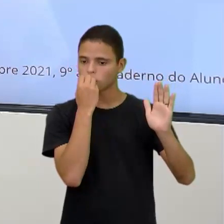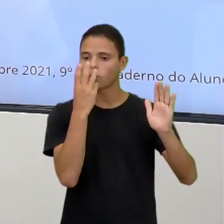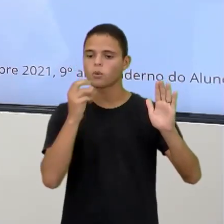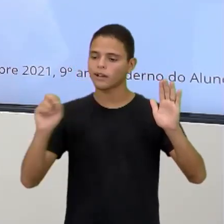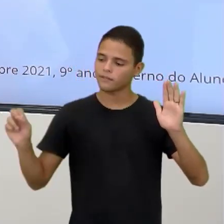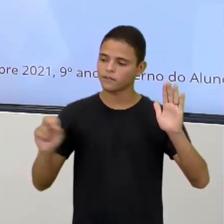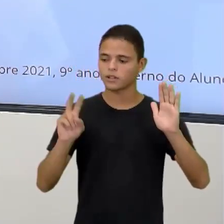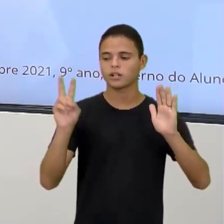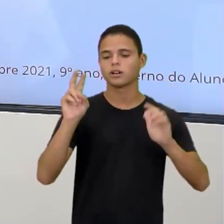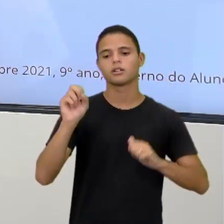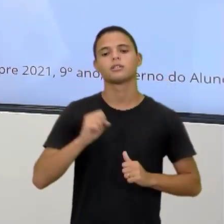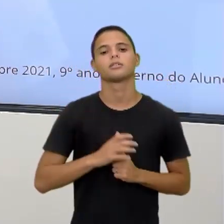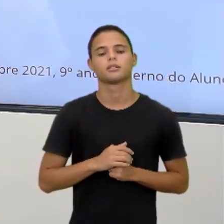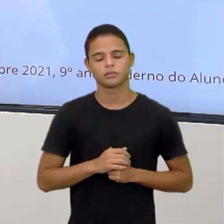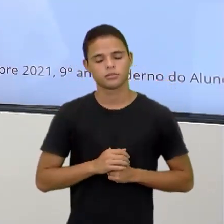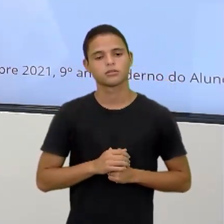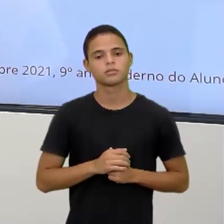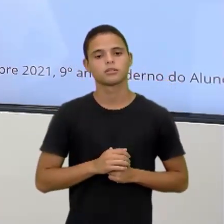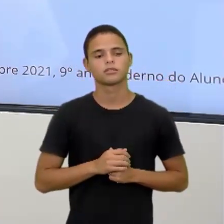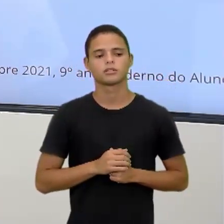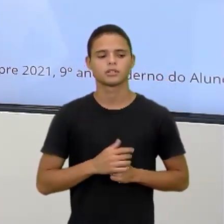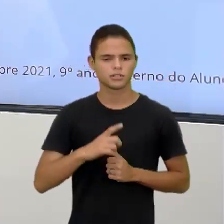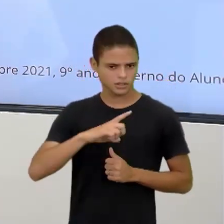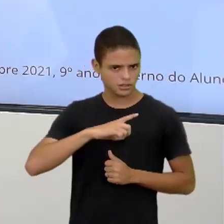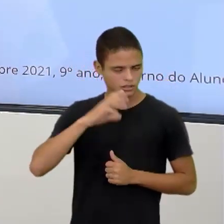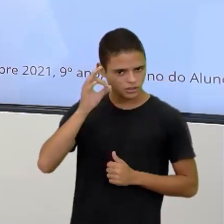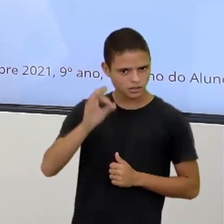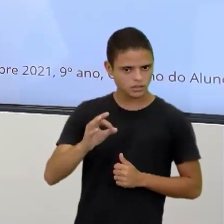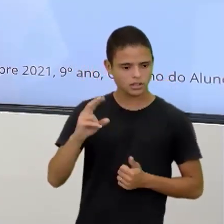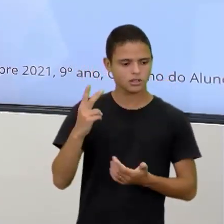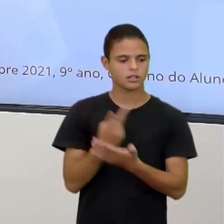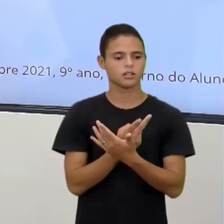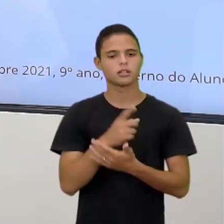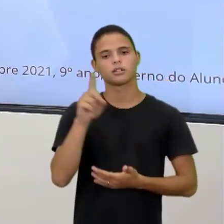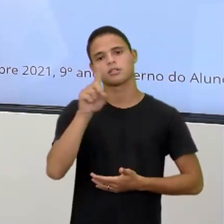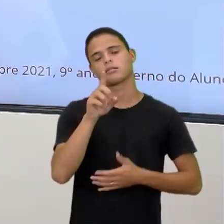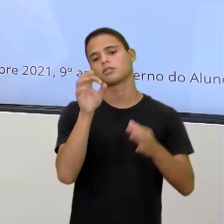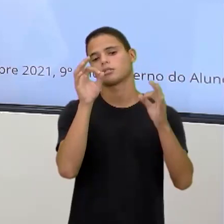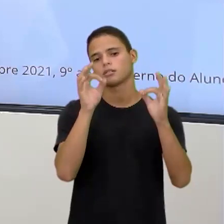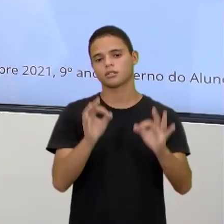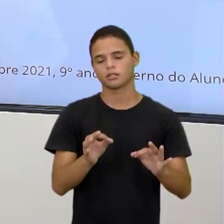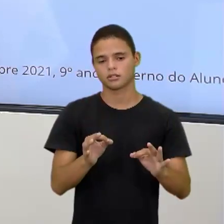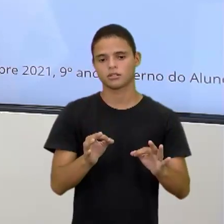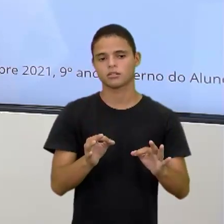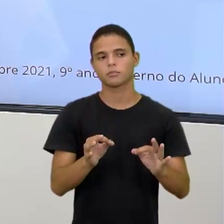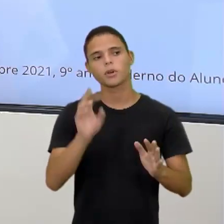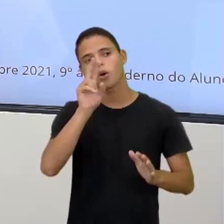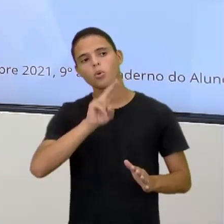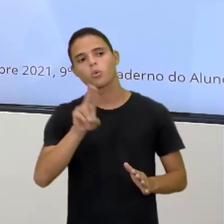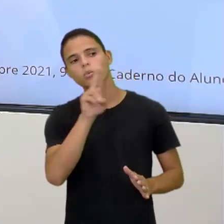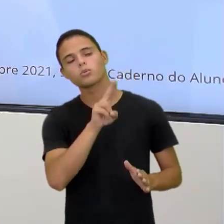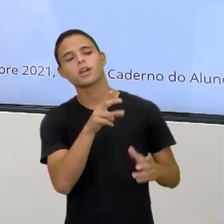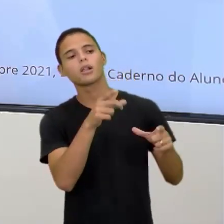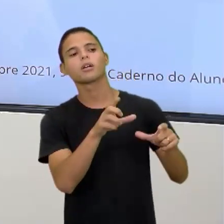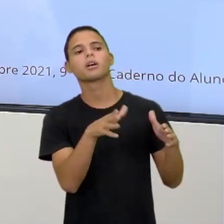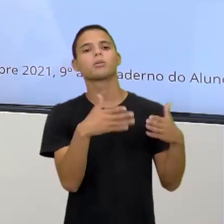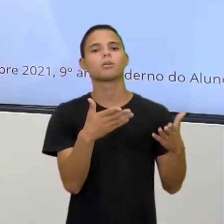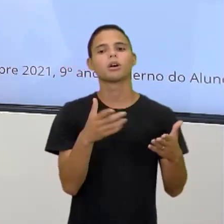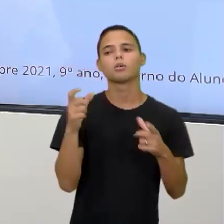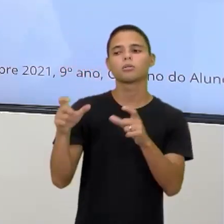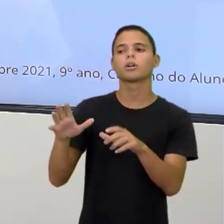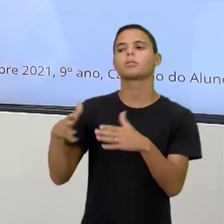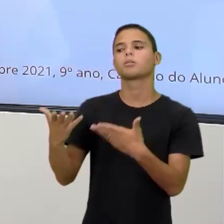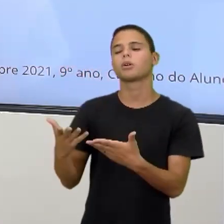é utilizada. Então, perceba que não é que existe o certo ou errado, existe o adequado, né? E nesse momento da entrevista é